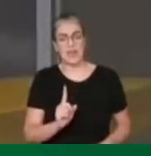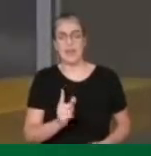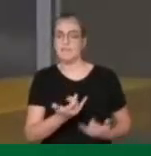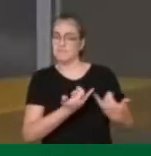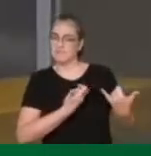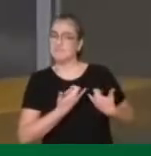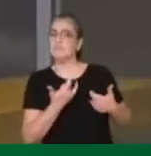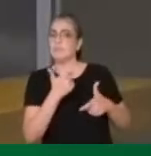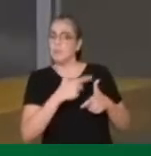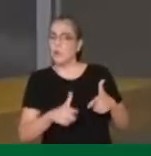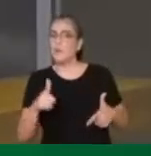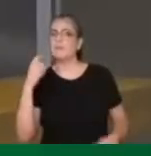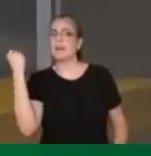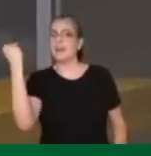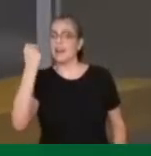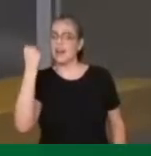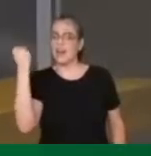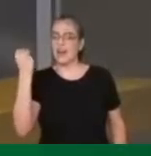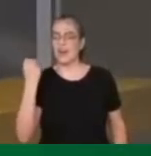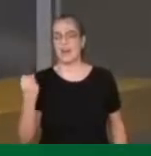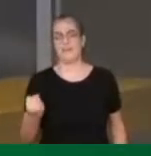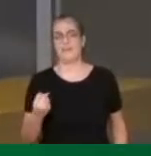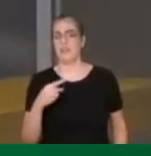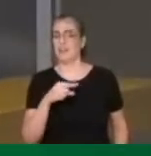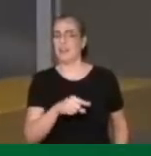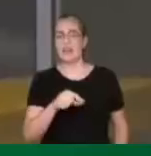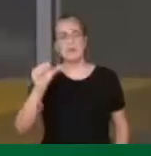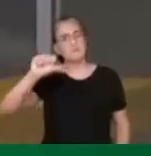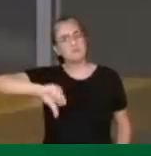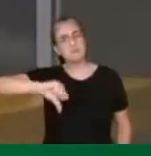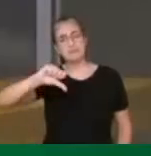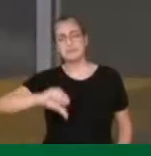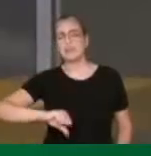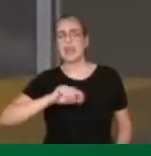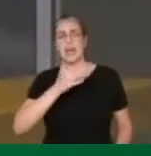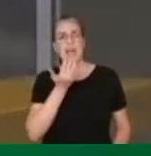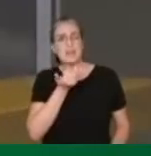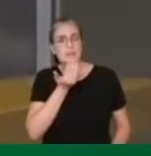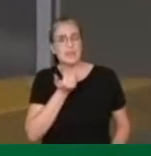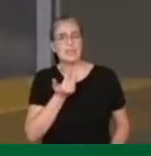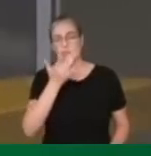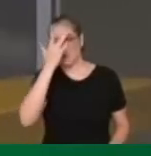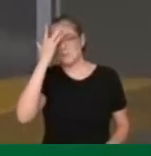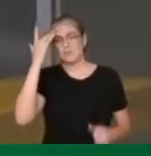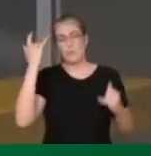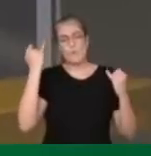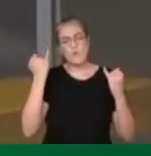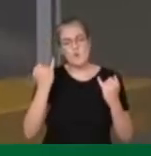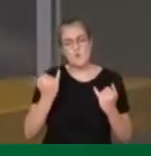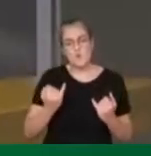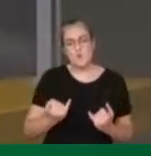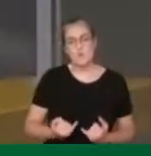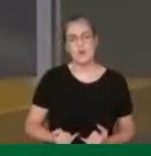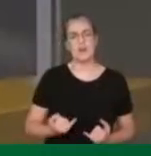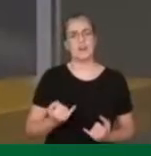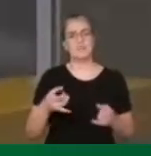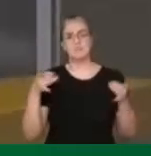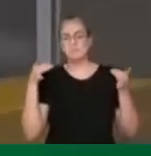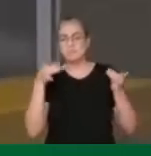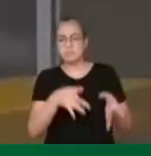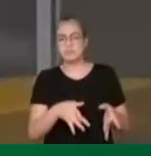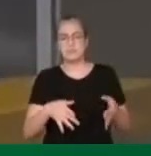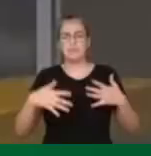gravíssimos, da qualidade péssima de alimentação, pessoas definhando em verdadeiro